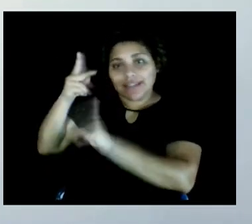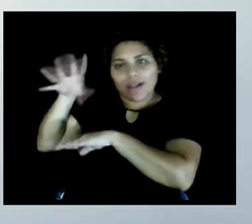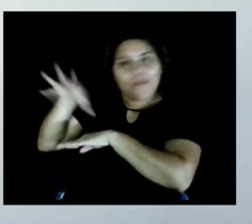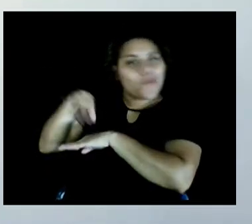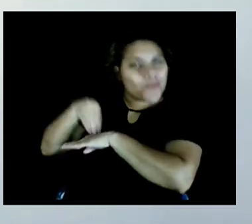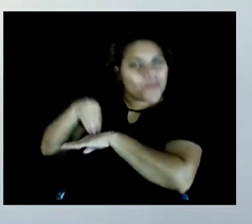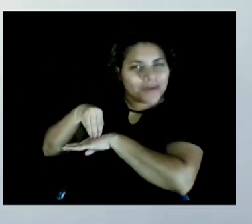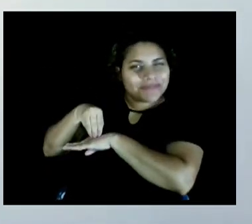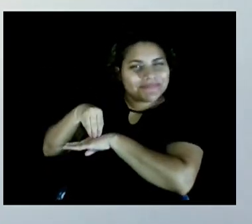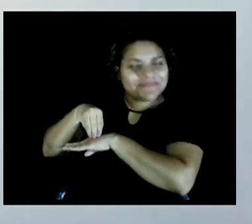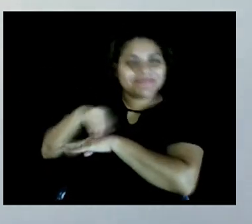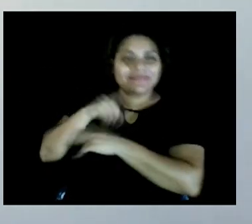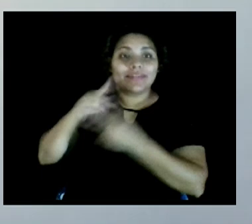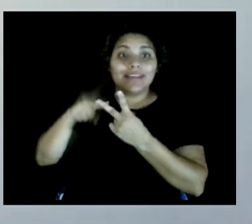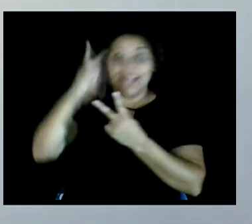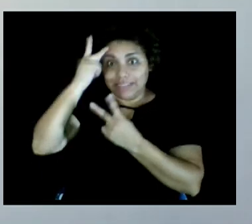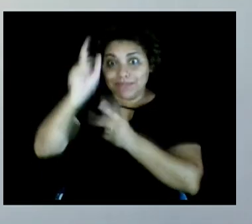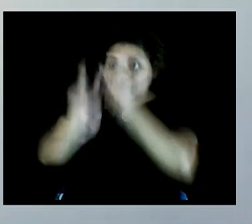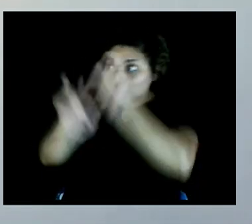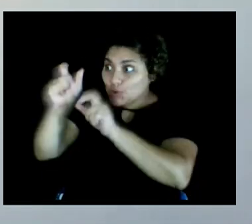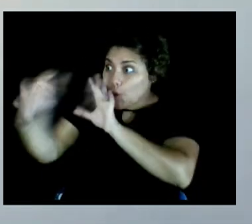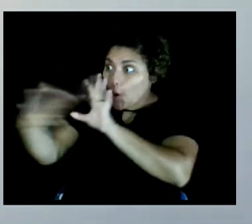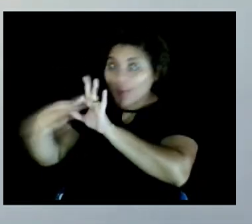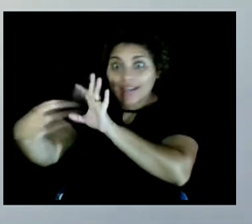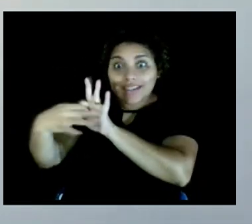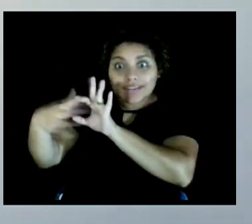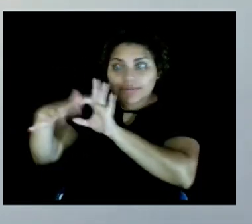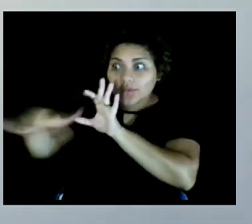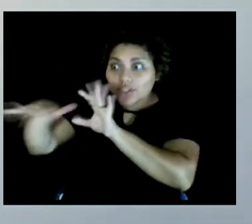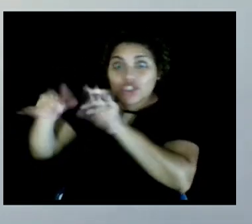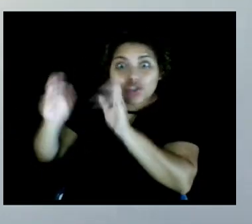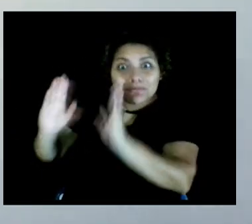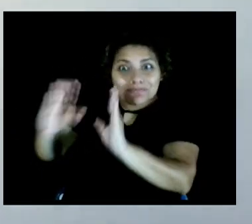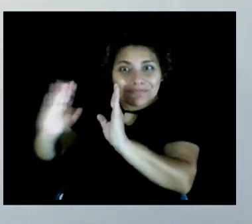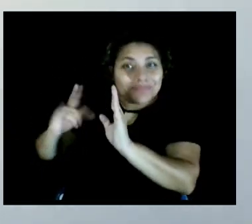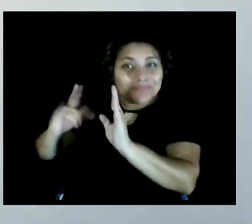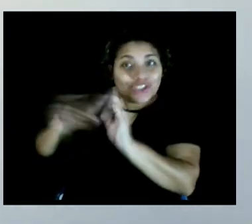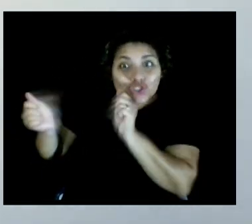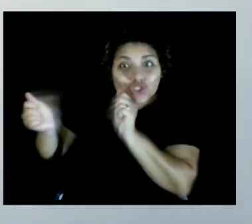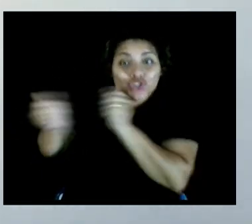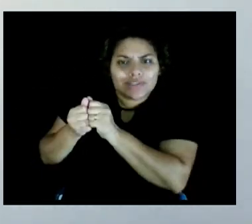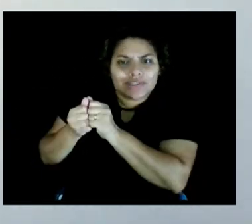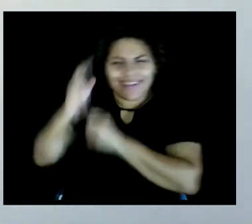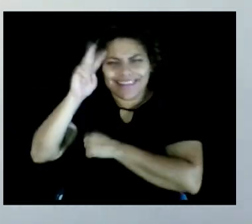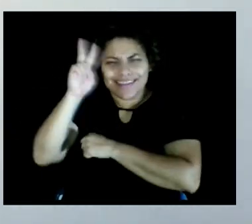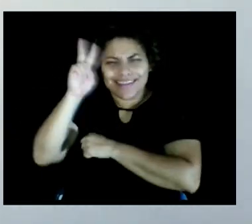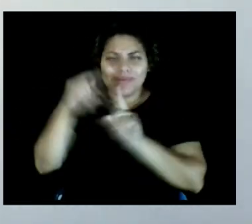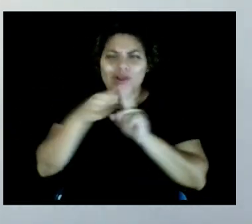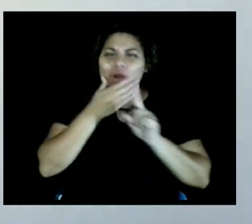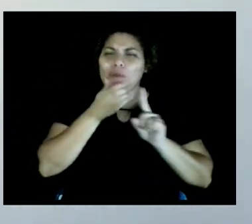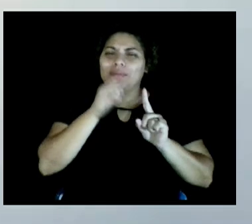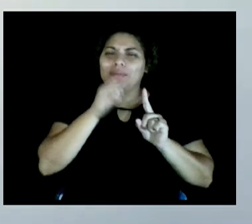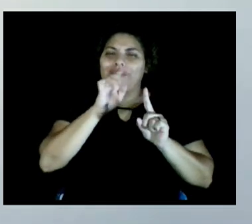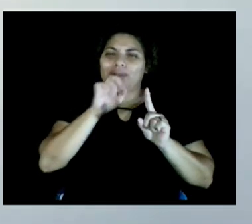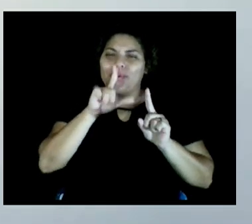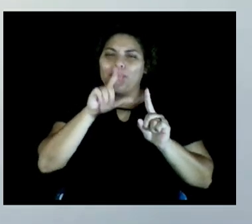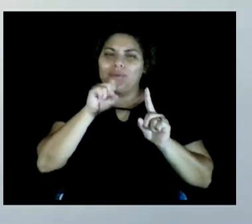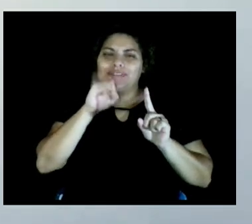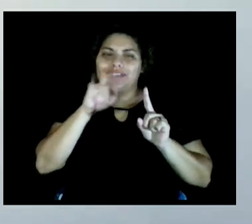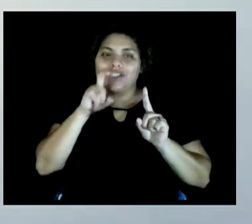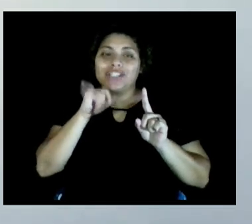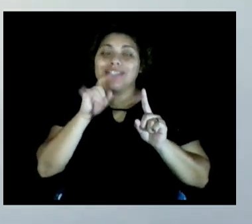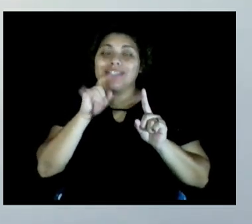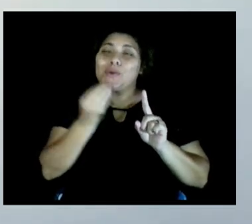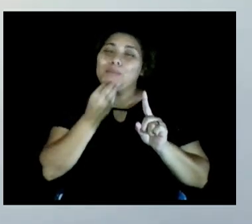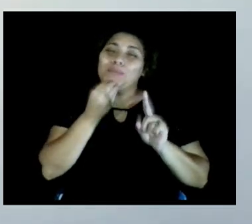estavam conectadas àquela fase, né? Então percebe que o Senhor, ele fala, né? Se eu pudesse, queria estar